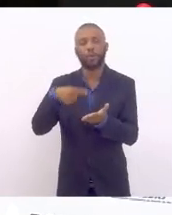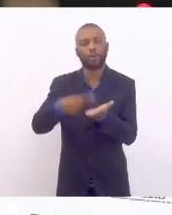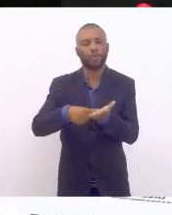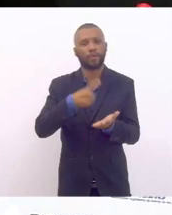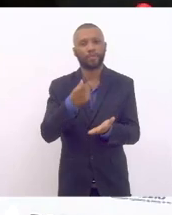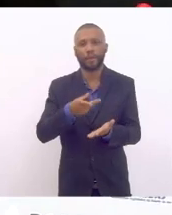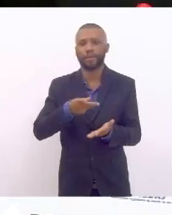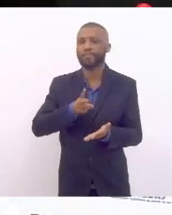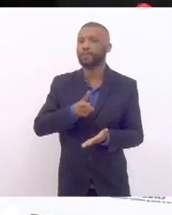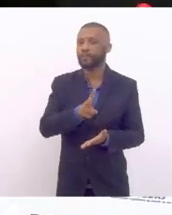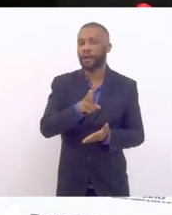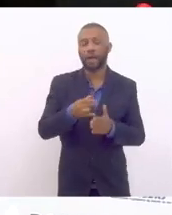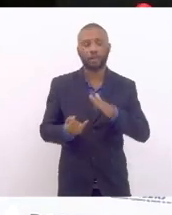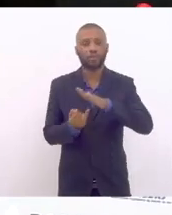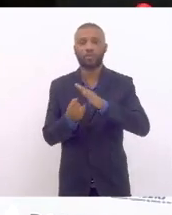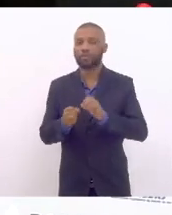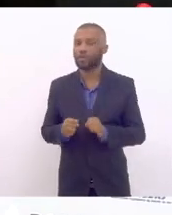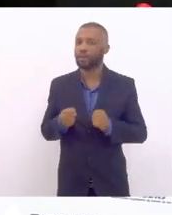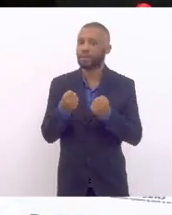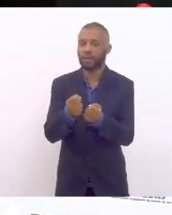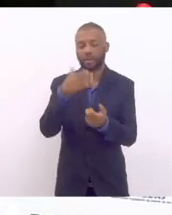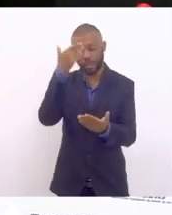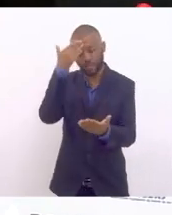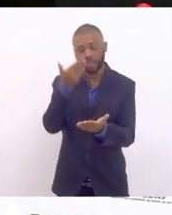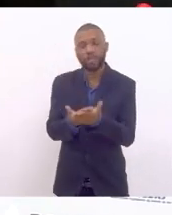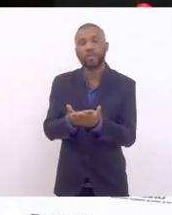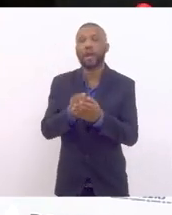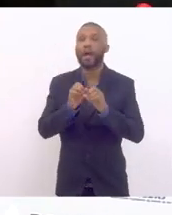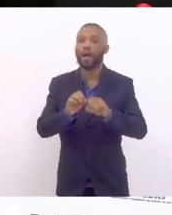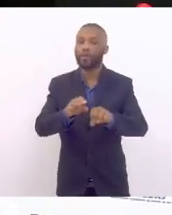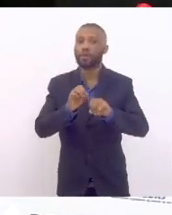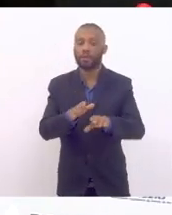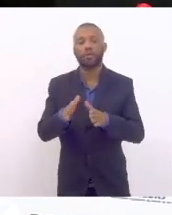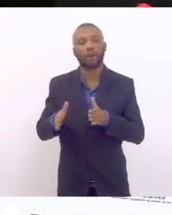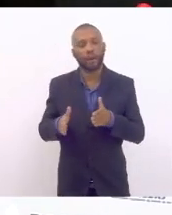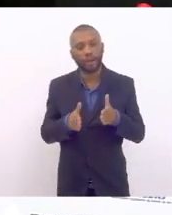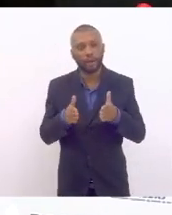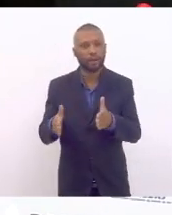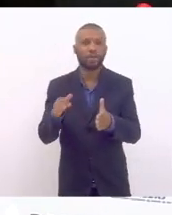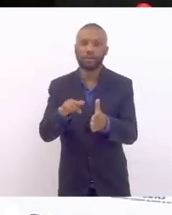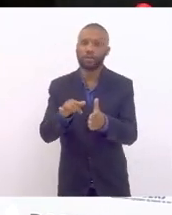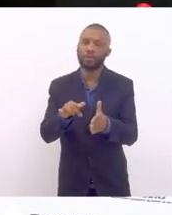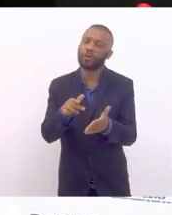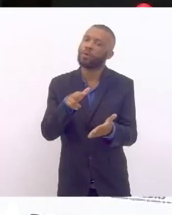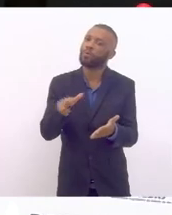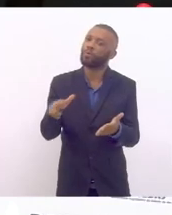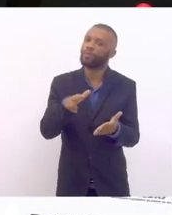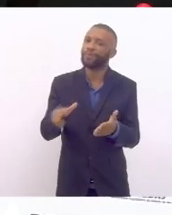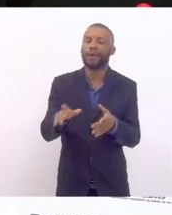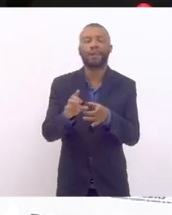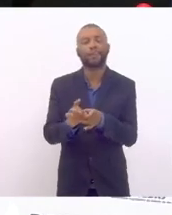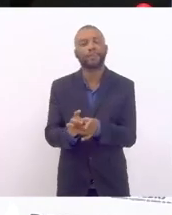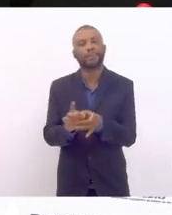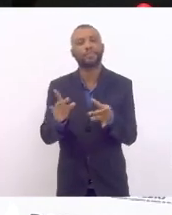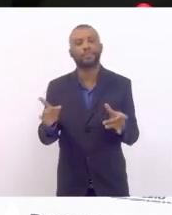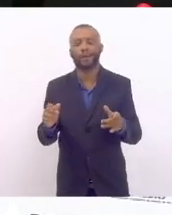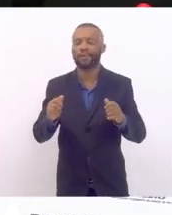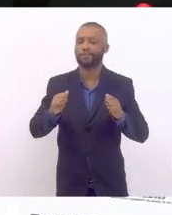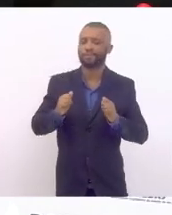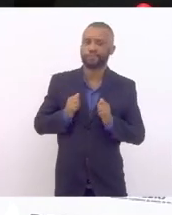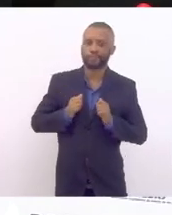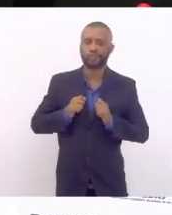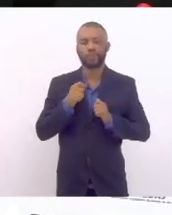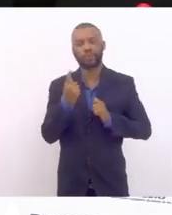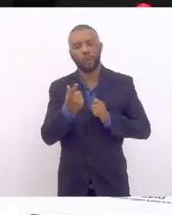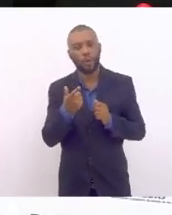fala que vai manter a instituição é porque a gente é guerreiro e a gente acredita que a educação é caminho e a gente não vai deixar que a gente